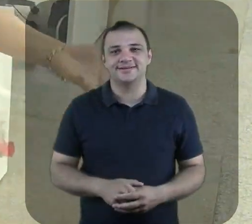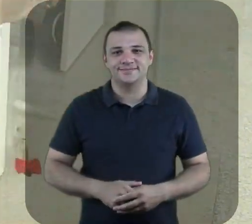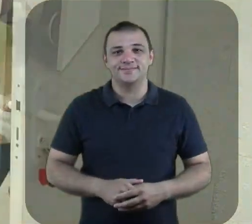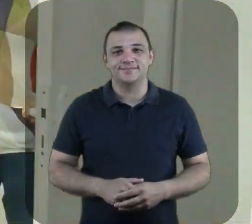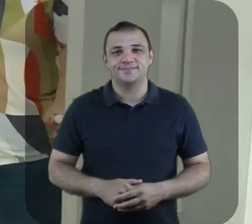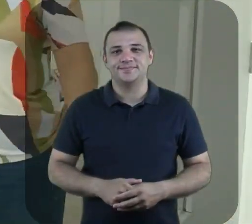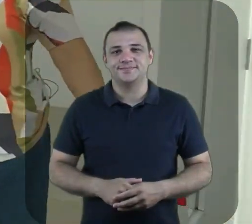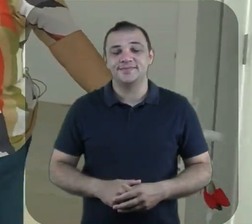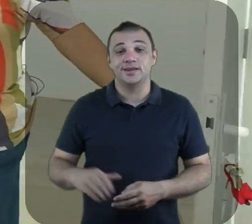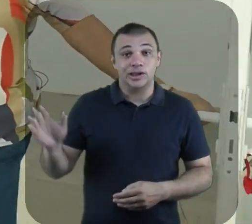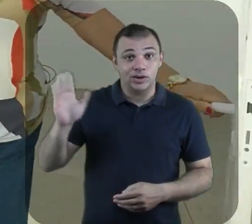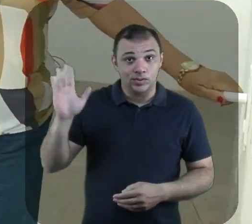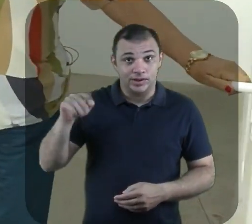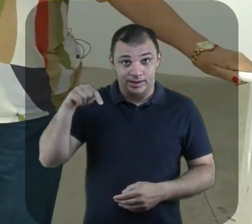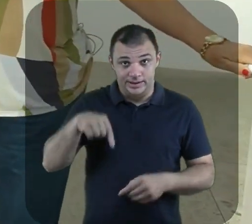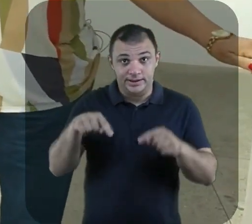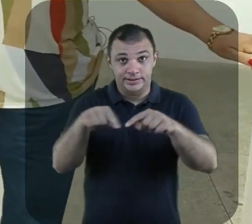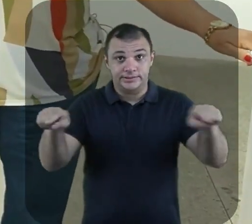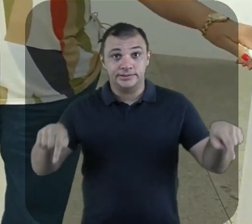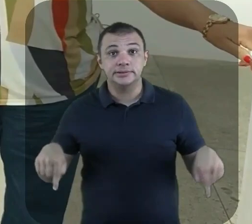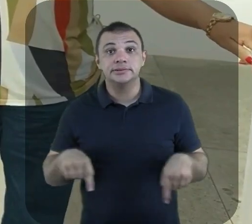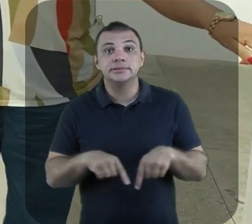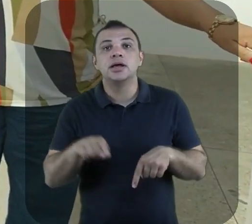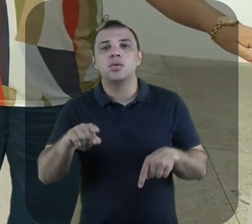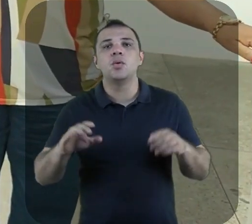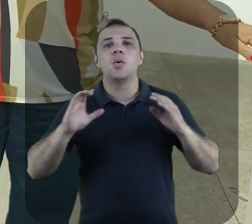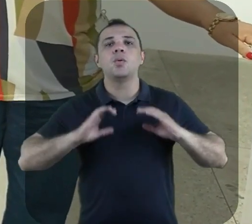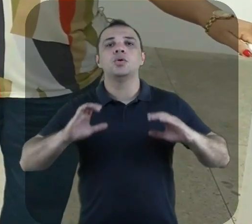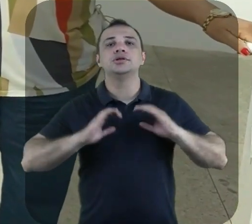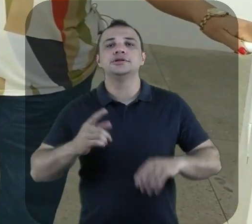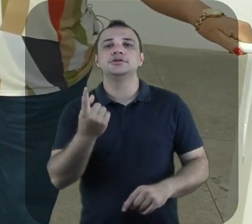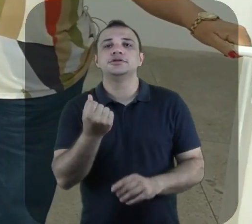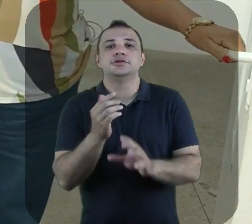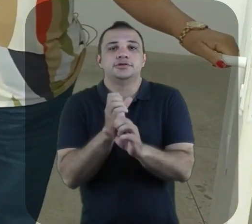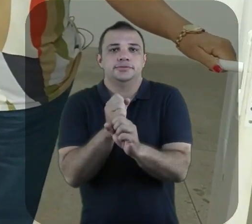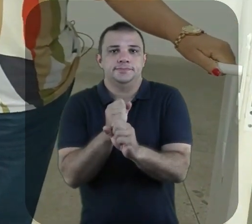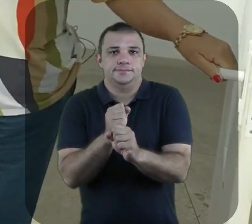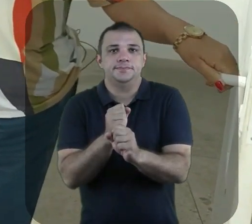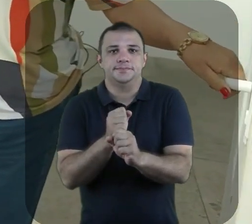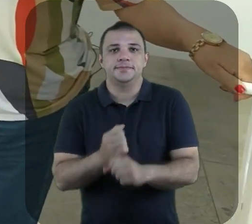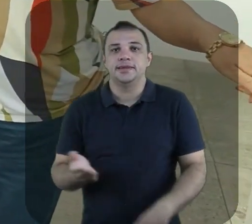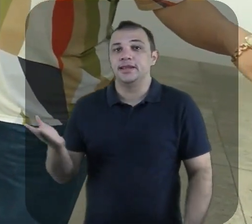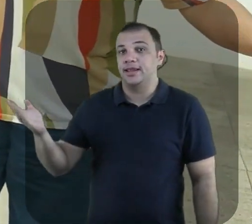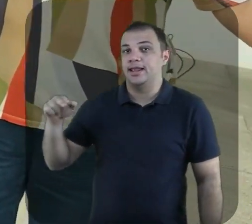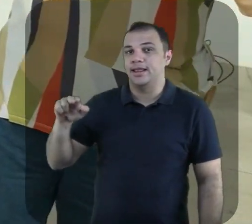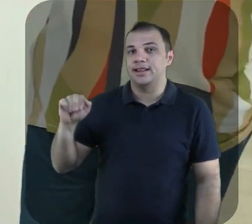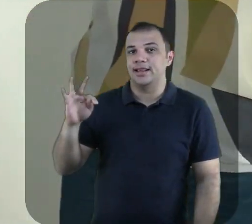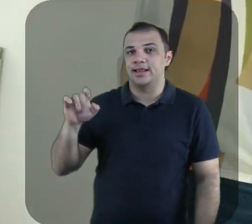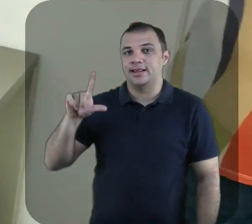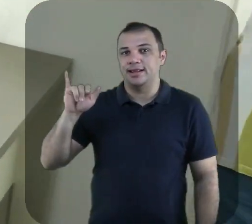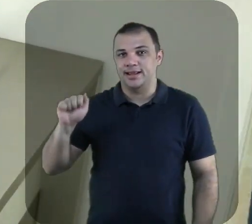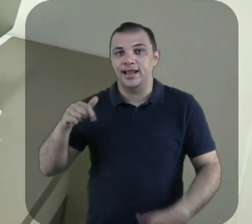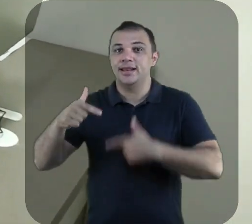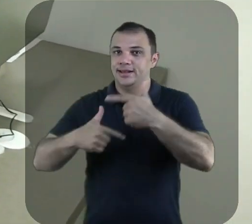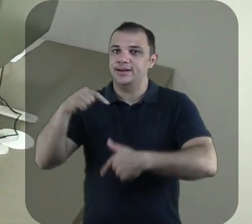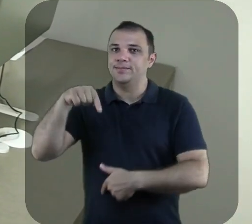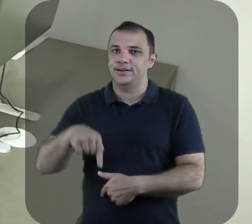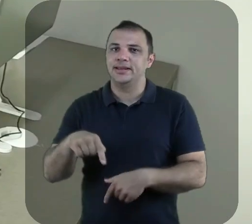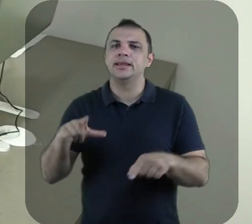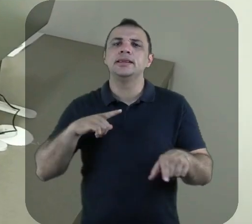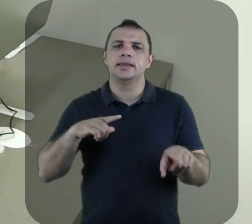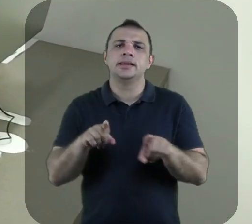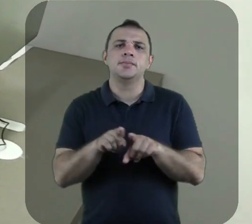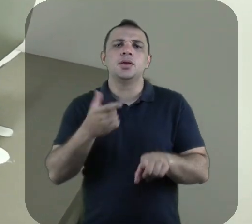precisarem. Olá, pessoal. Este ambiente é o ambiente da coordenação financeira. Aqui está a Natália, nossa